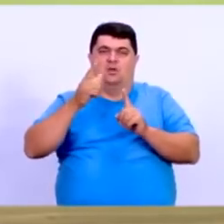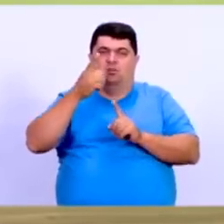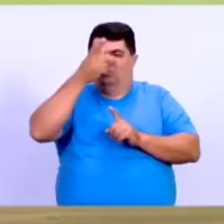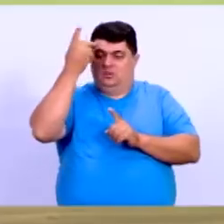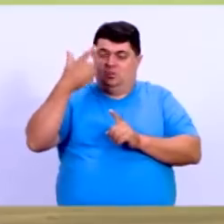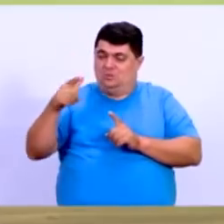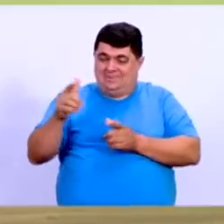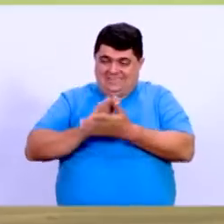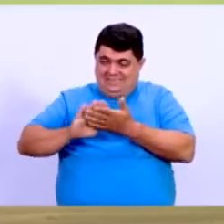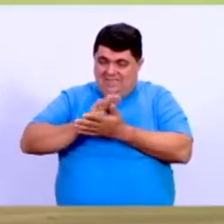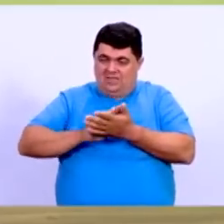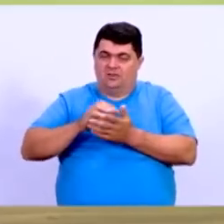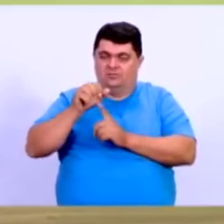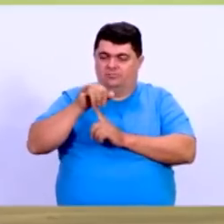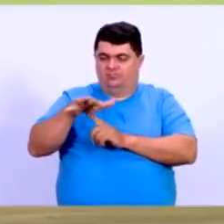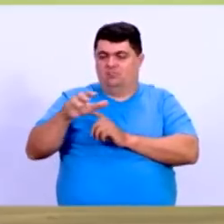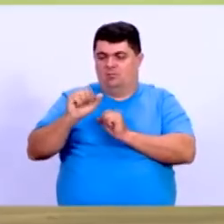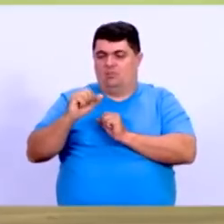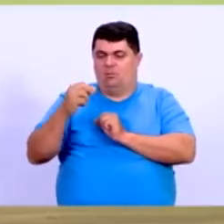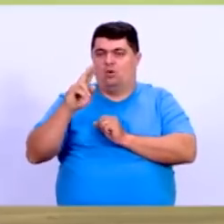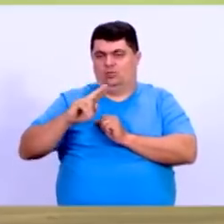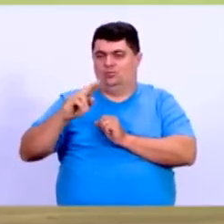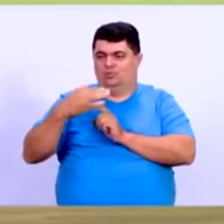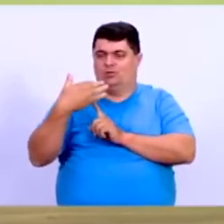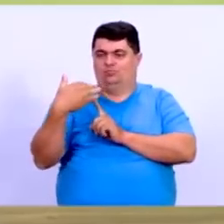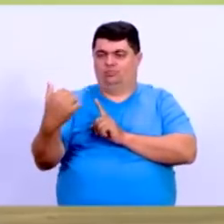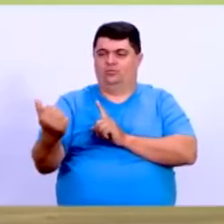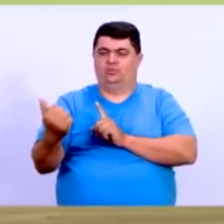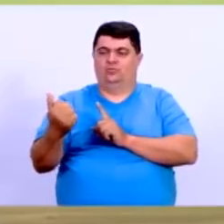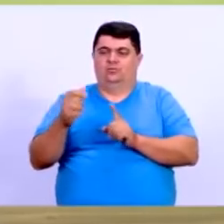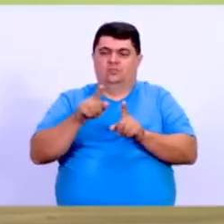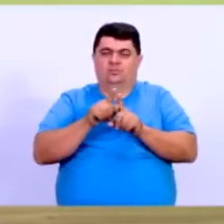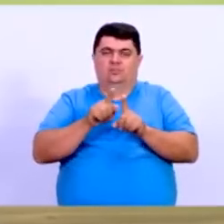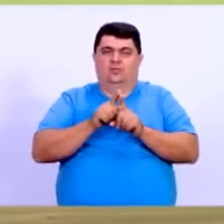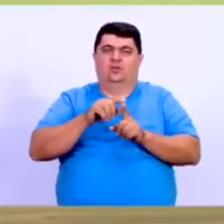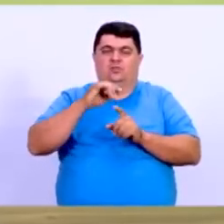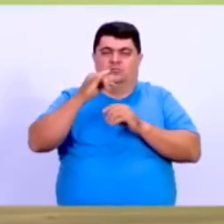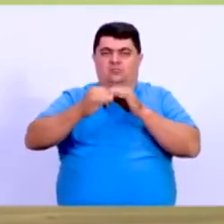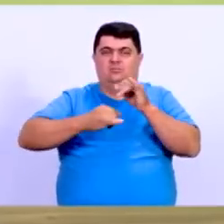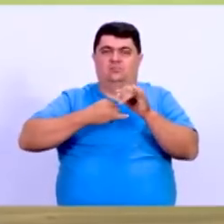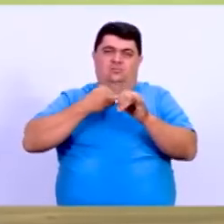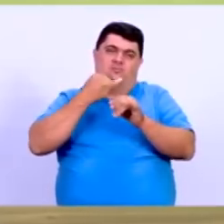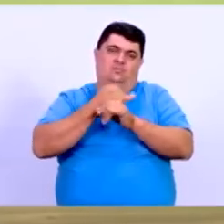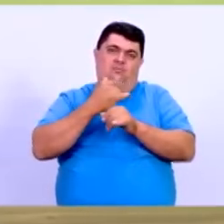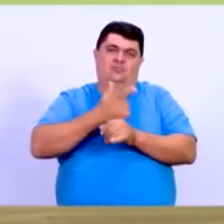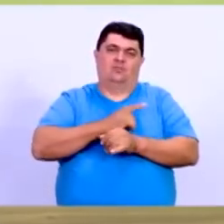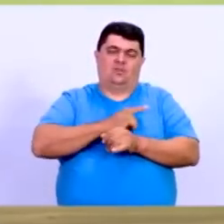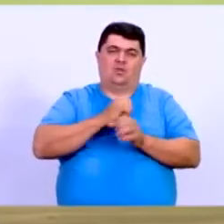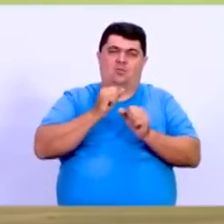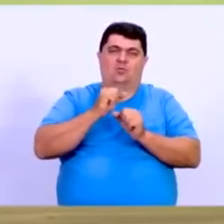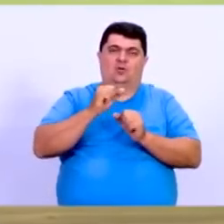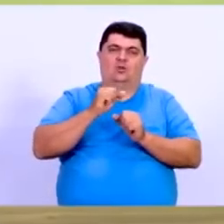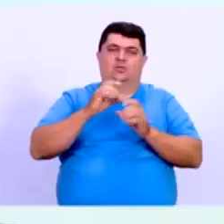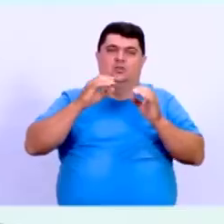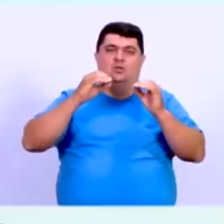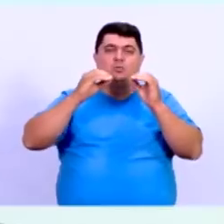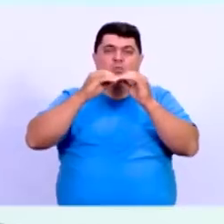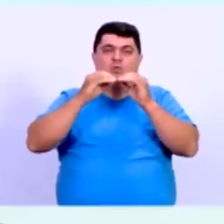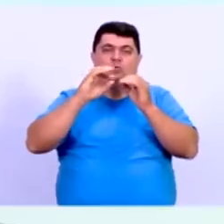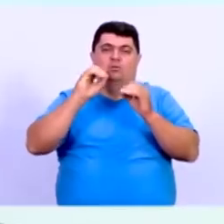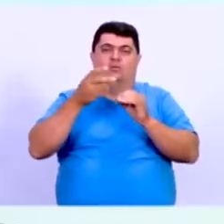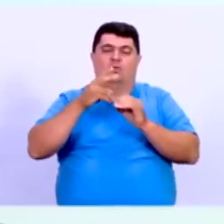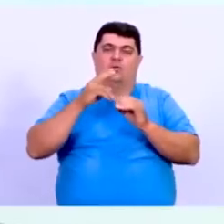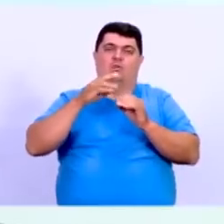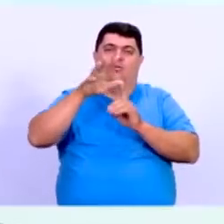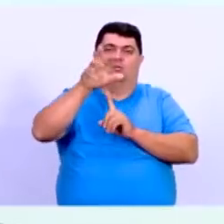não tem nada. Então você compartilha a internet através dessa rede sem fio, pode ser Bluetooth, pode ser Wi-Fi. A 3G pode ser até lenta, né, professor?